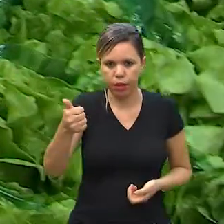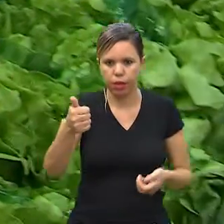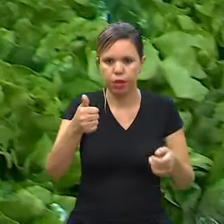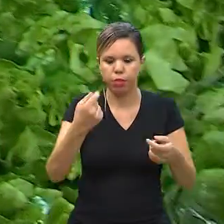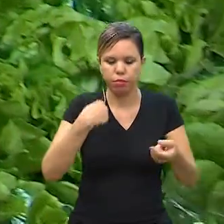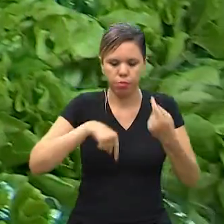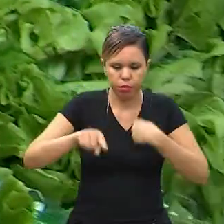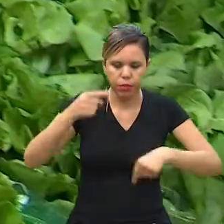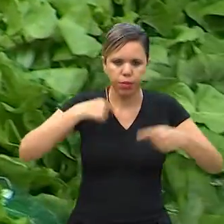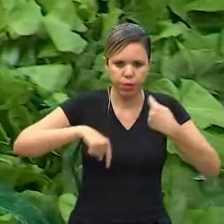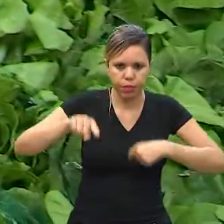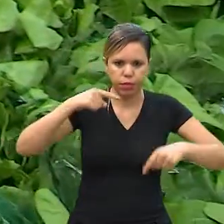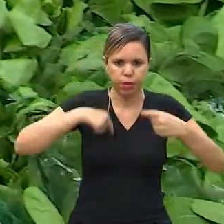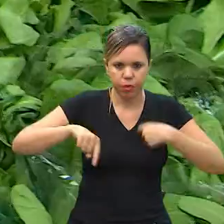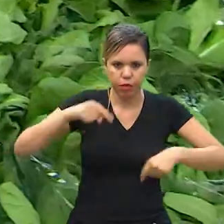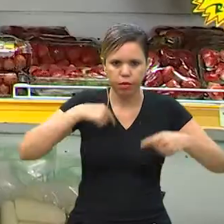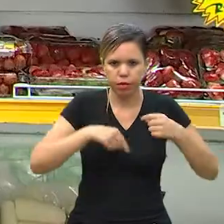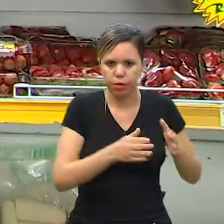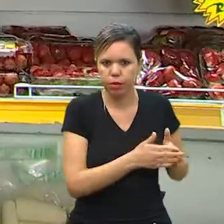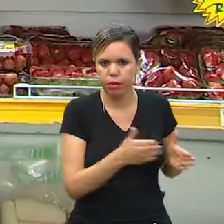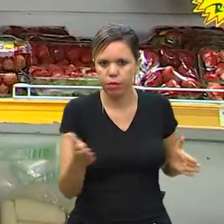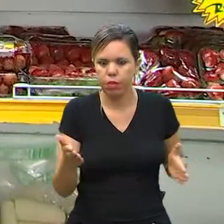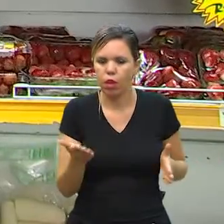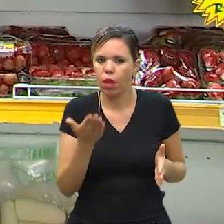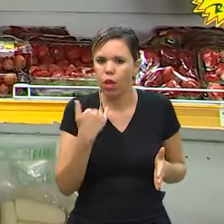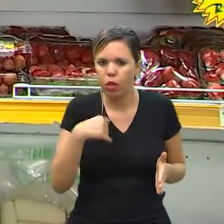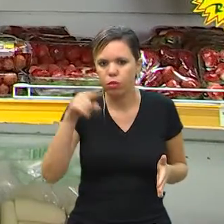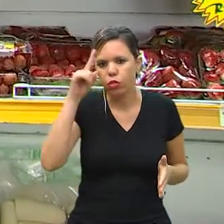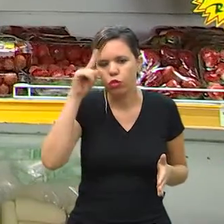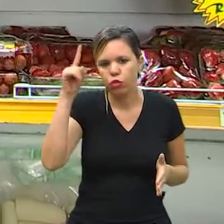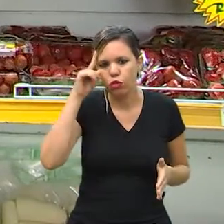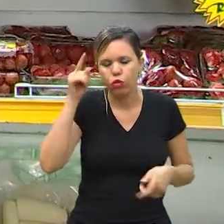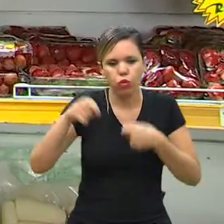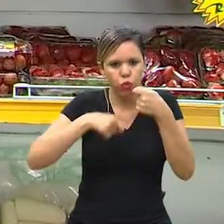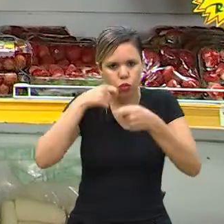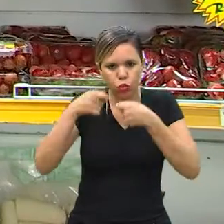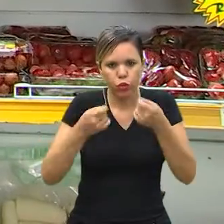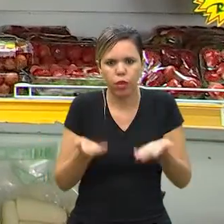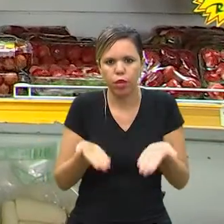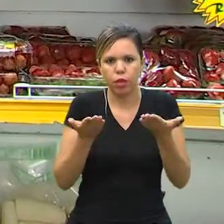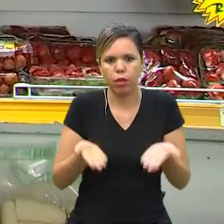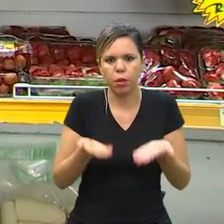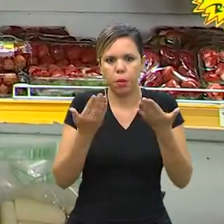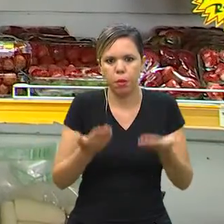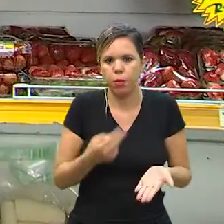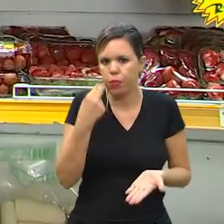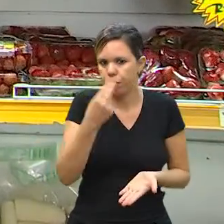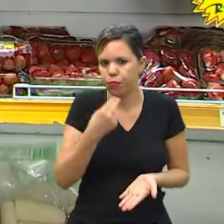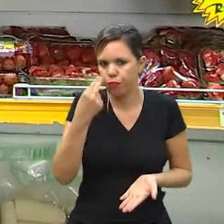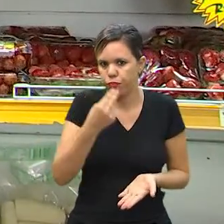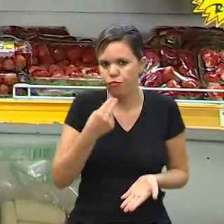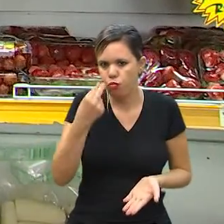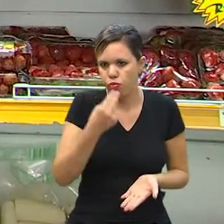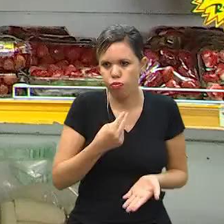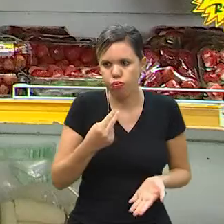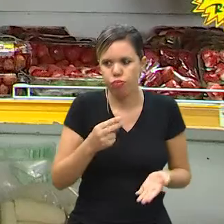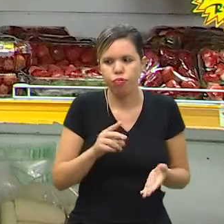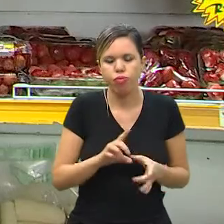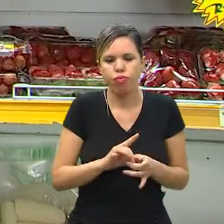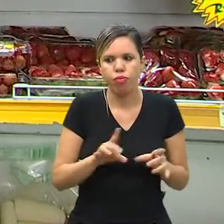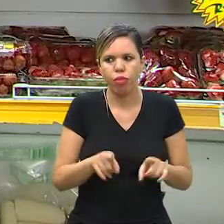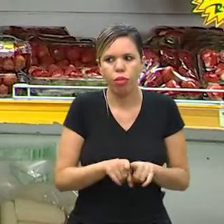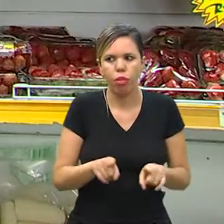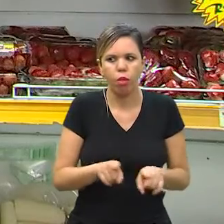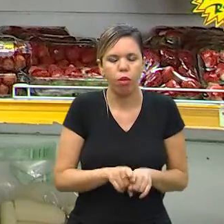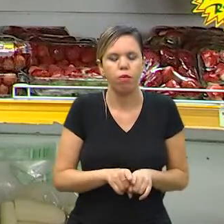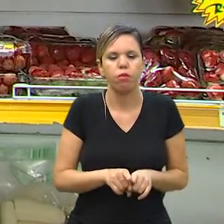o sistema imunológico neste período. Consumir no seu dia a dia alimentos mais leves e nutritivos e deixar